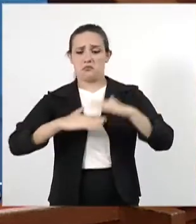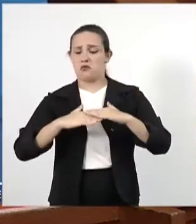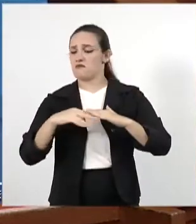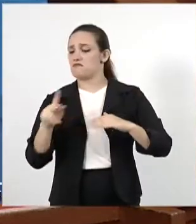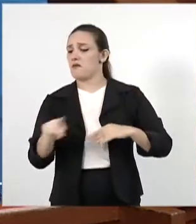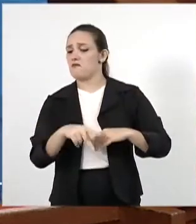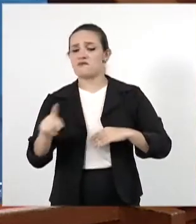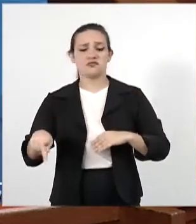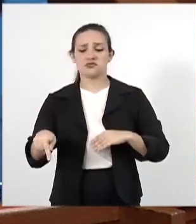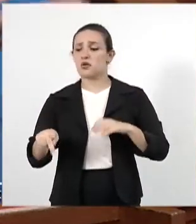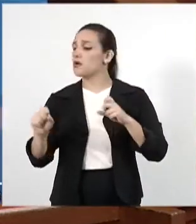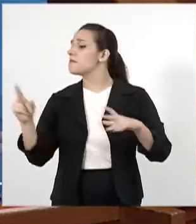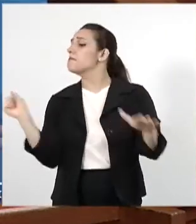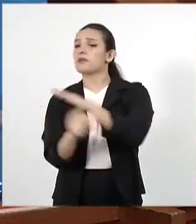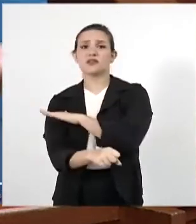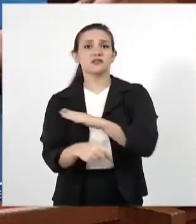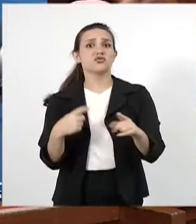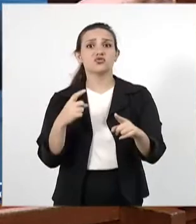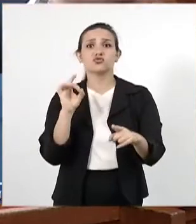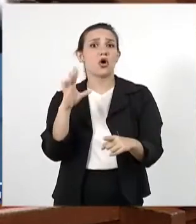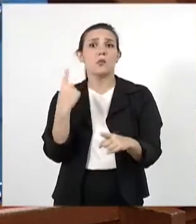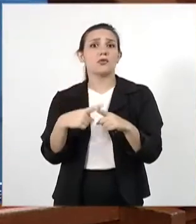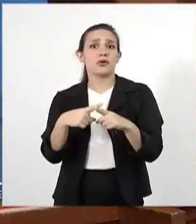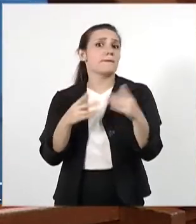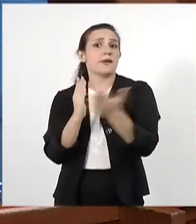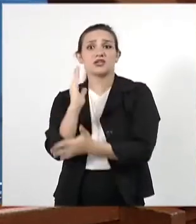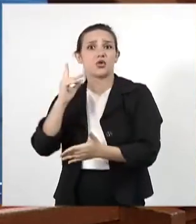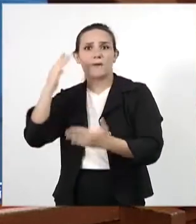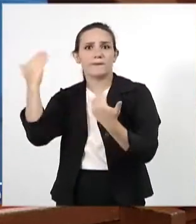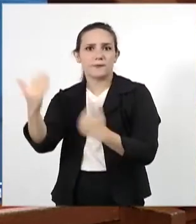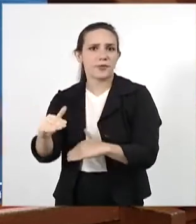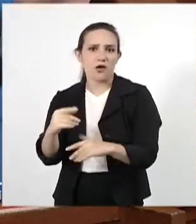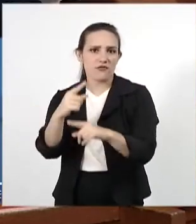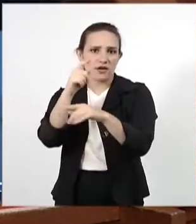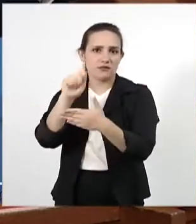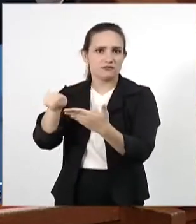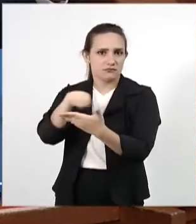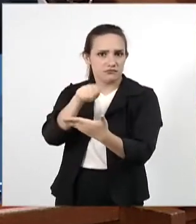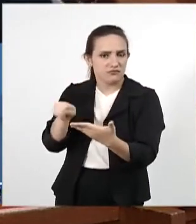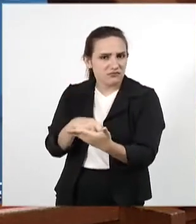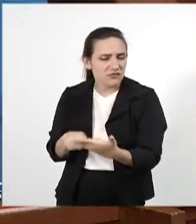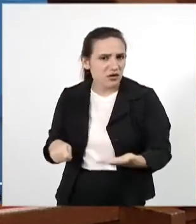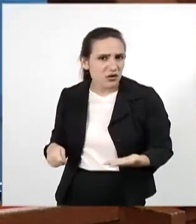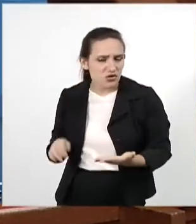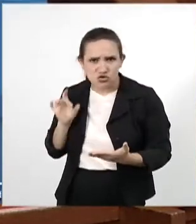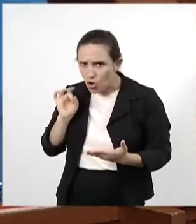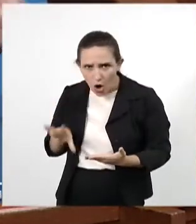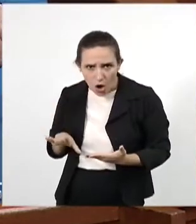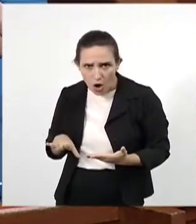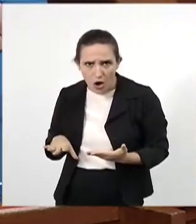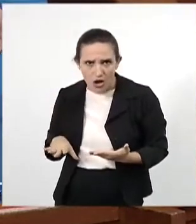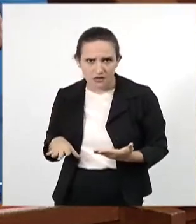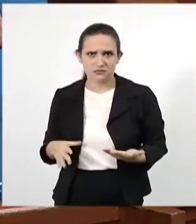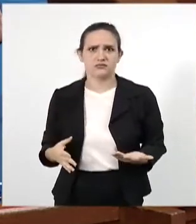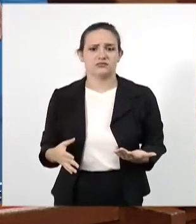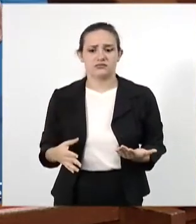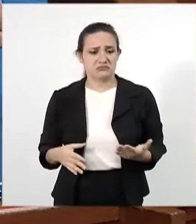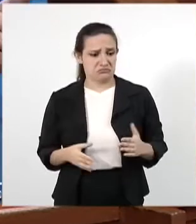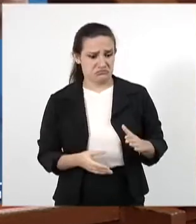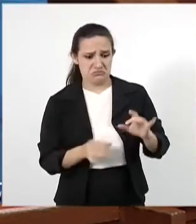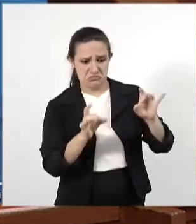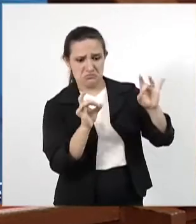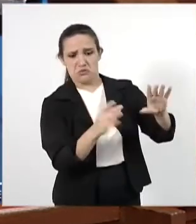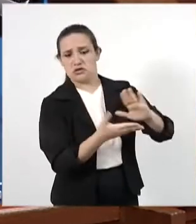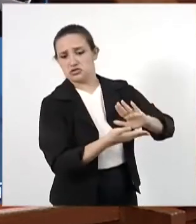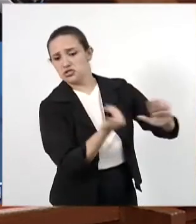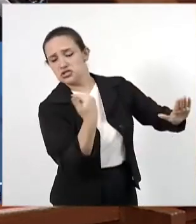uma prova teórica, e você retira um professor, e aqui eu faço, deputado Pedro Kempis, uma seleção das entidades,